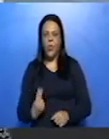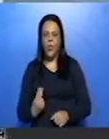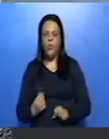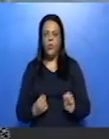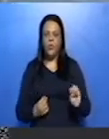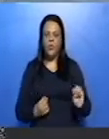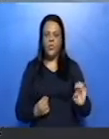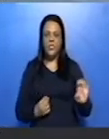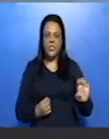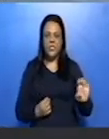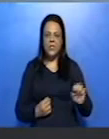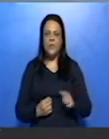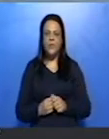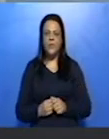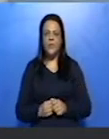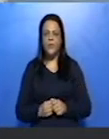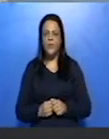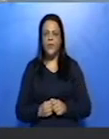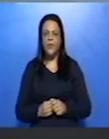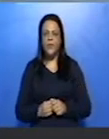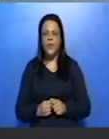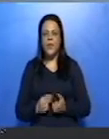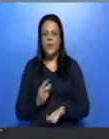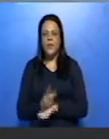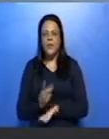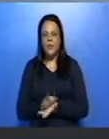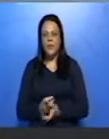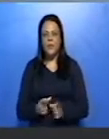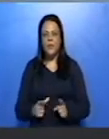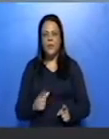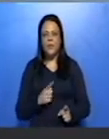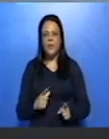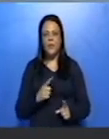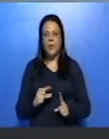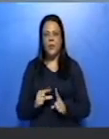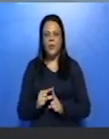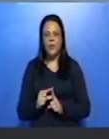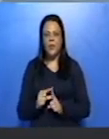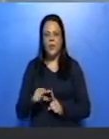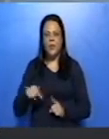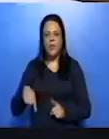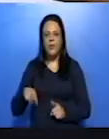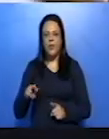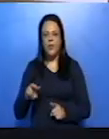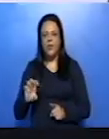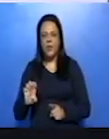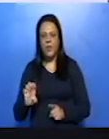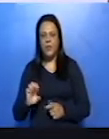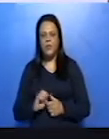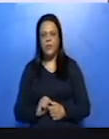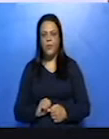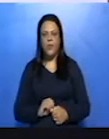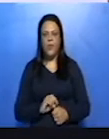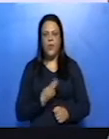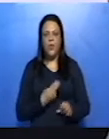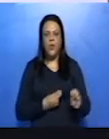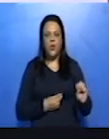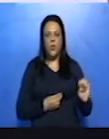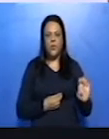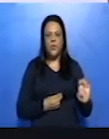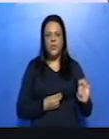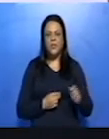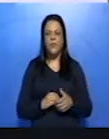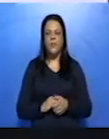que, mas às vezes aparece também o se, com menos intensidade. Menos intensidade. As